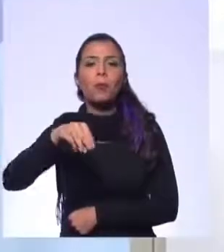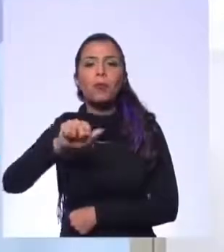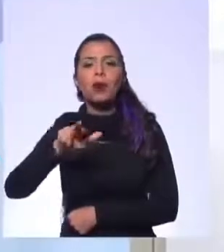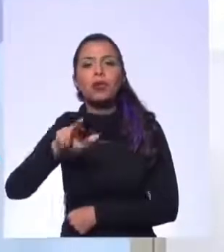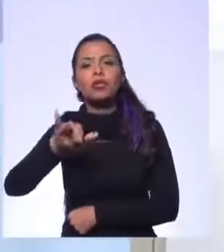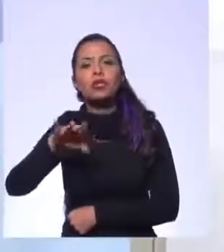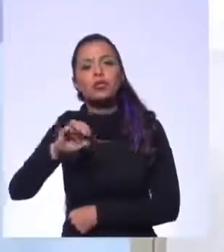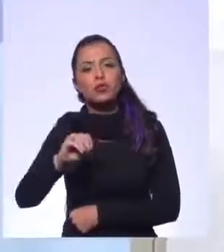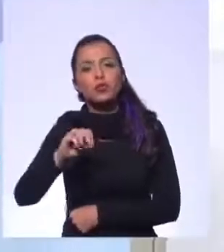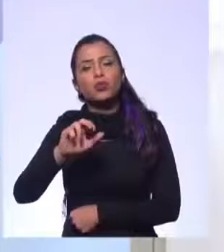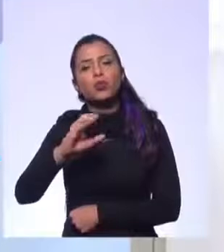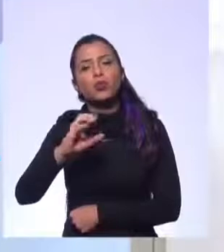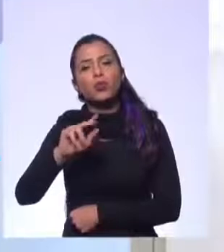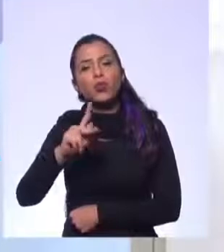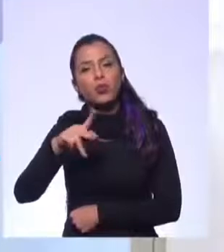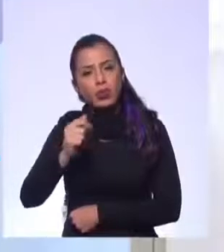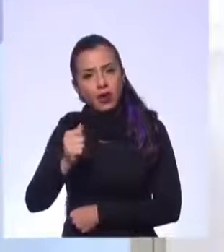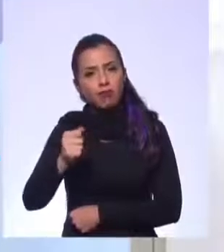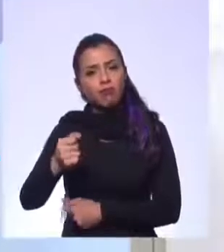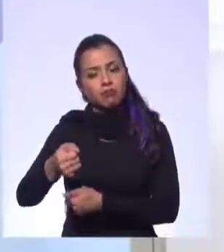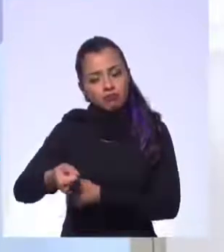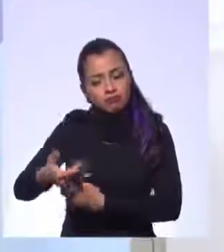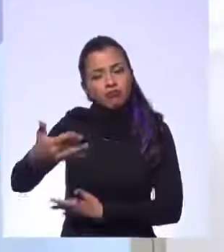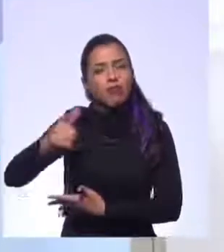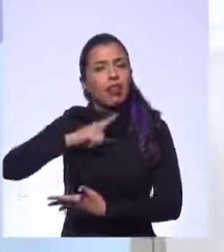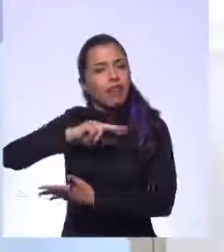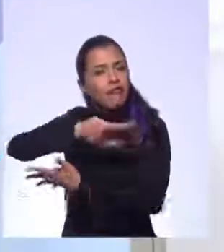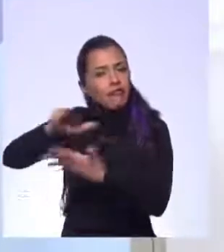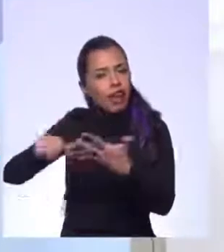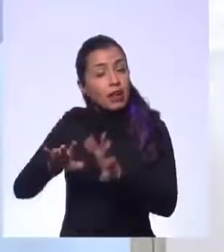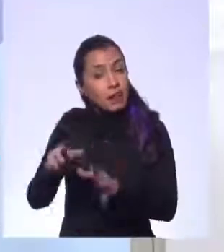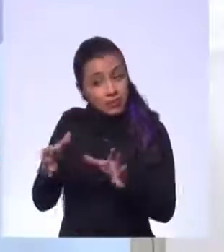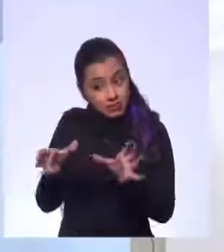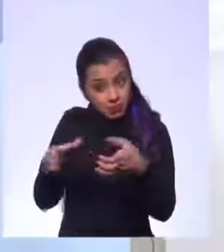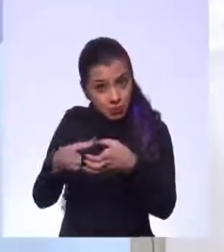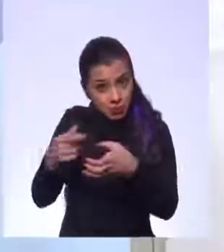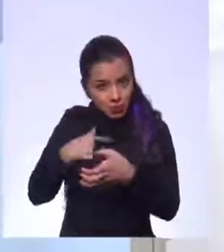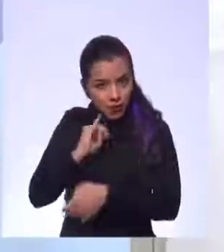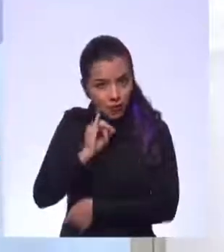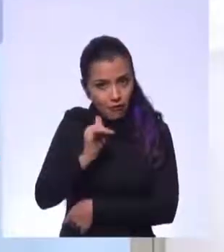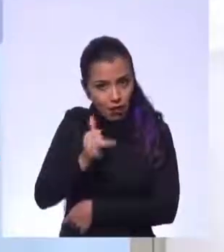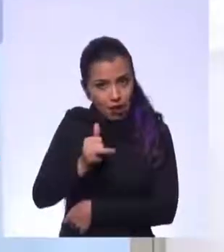respondendo às interações em inglês. Muito legal, gente. Vocês melhoraram bastante, mas acho que ainda